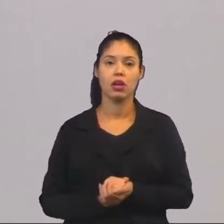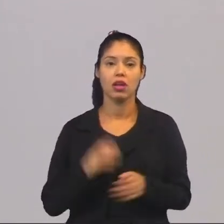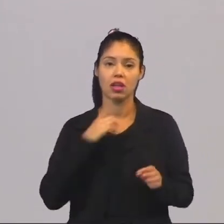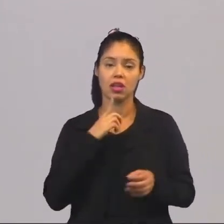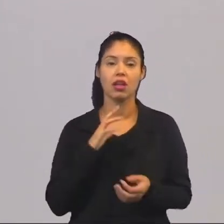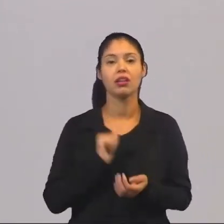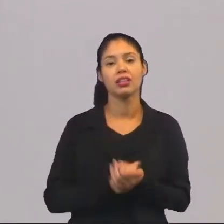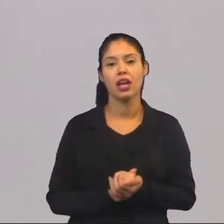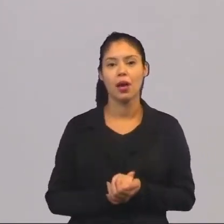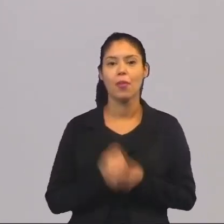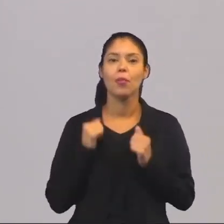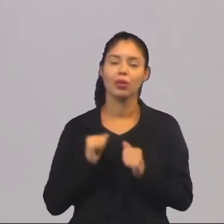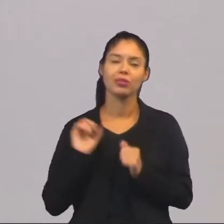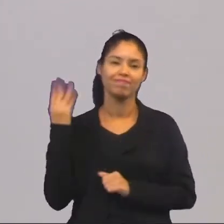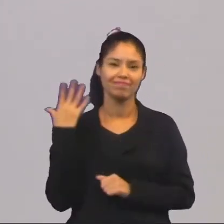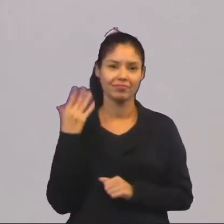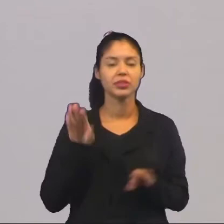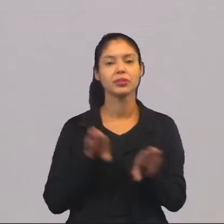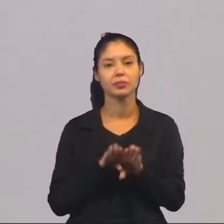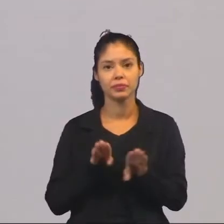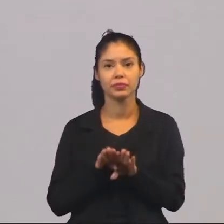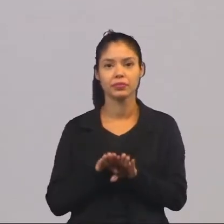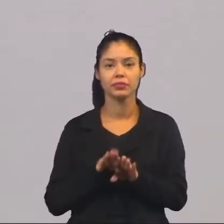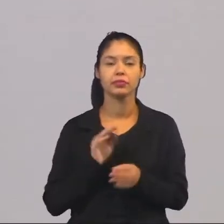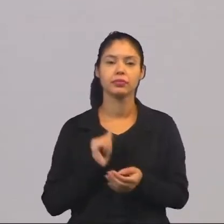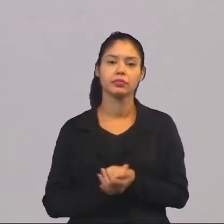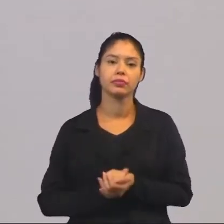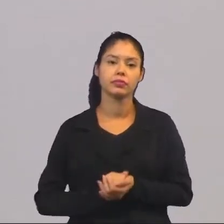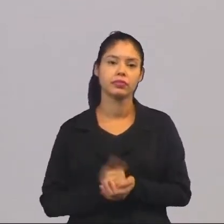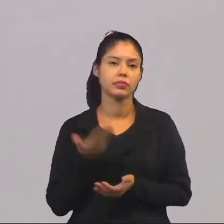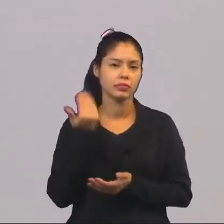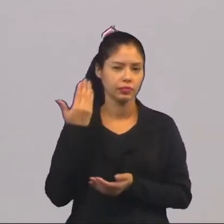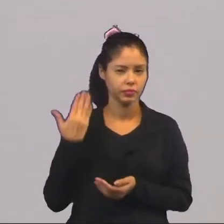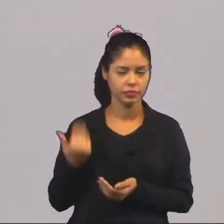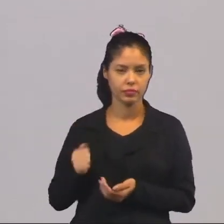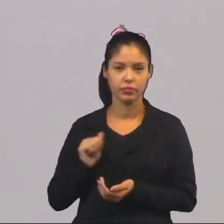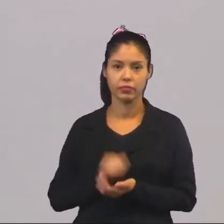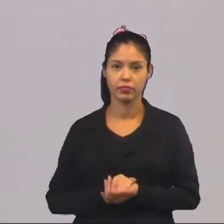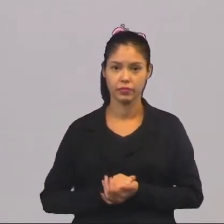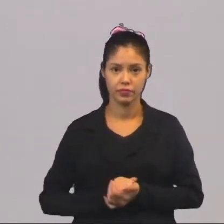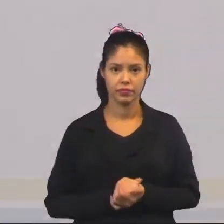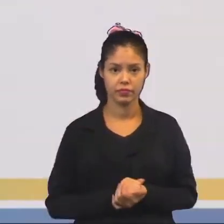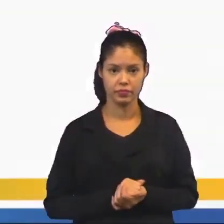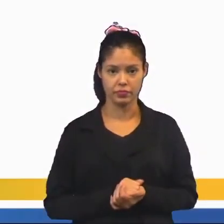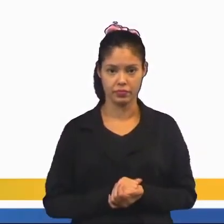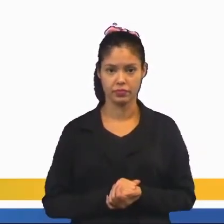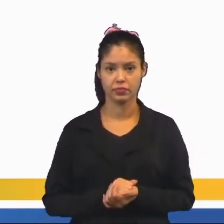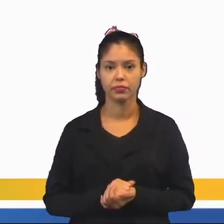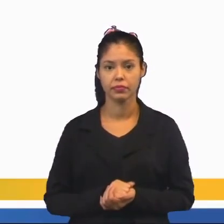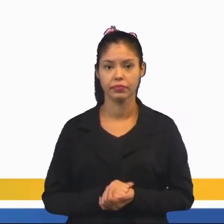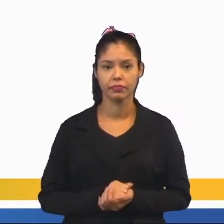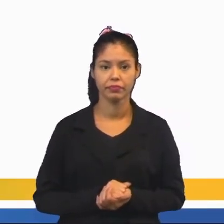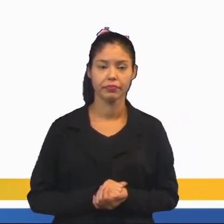pode pegar outros tipos de doença como nós vimos anteriormente, né? Continuando.